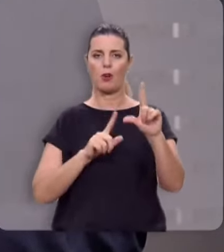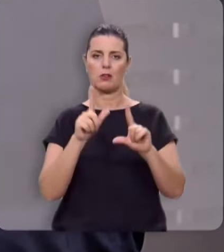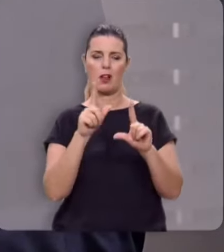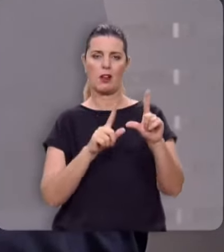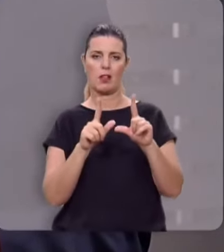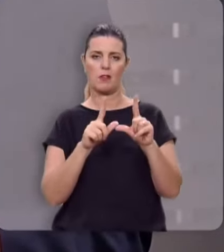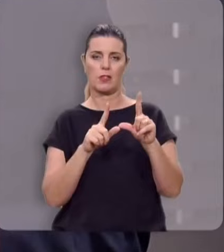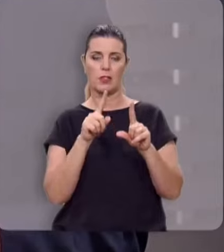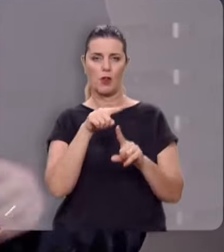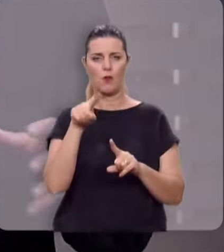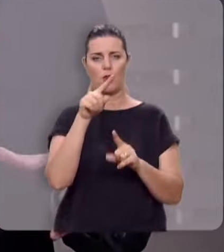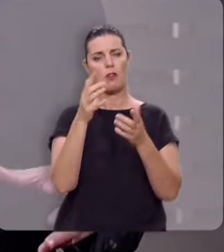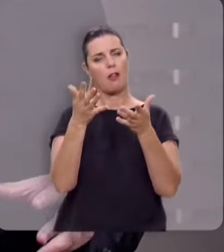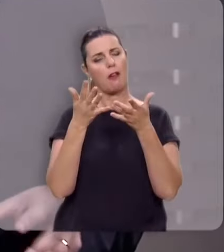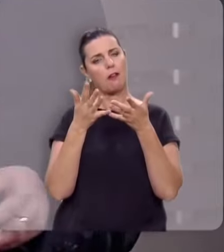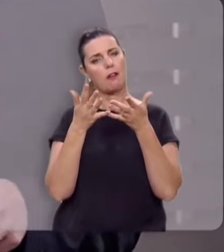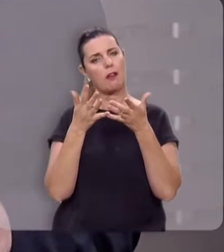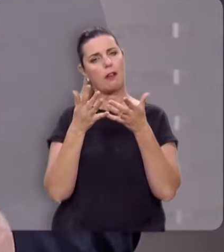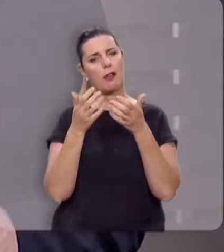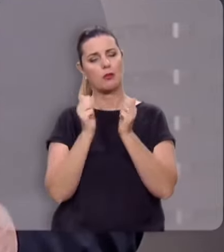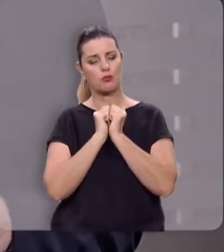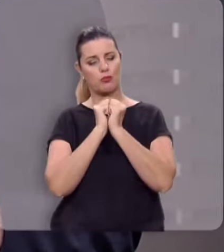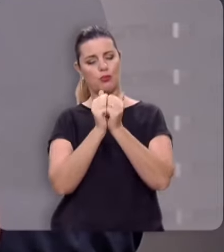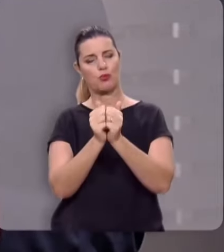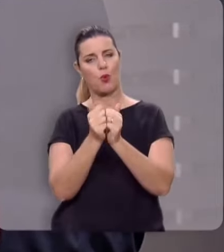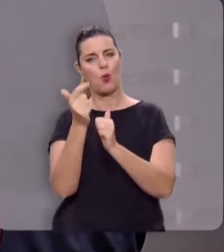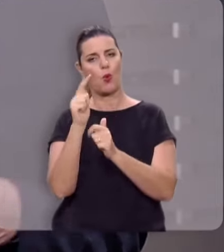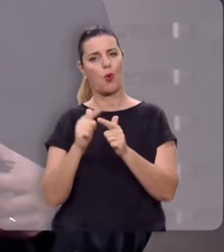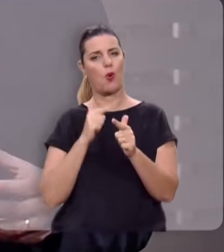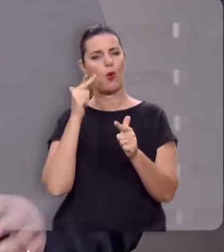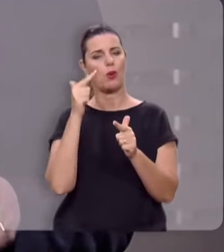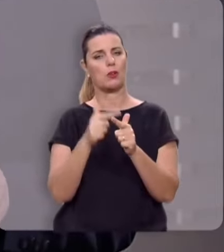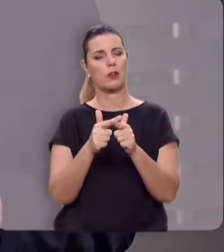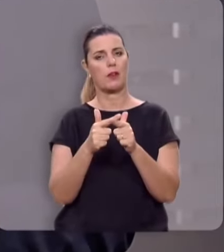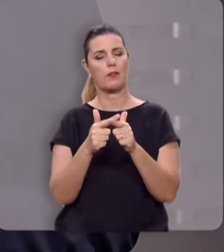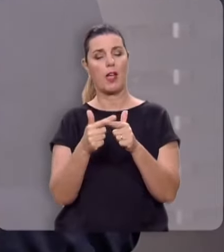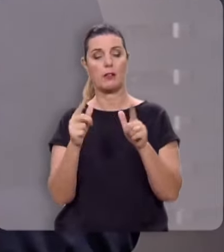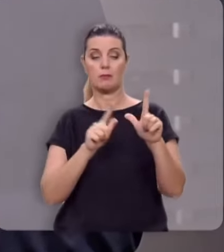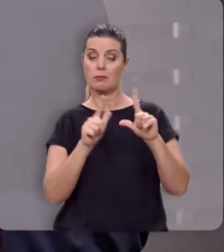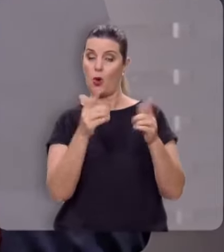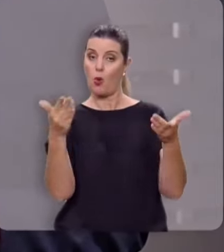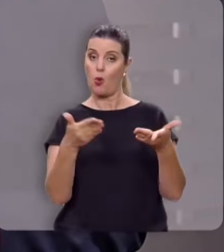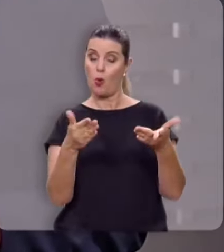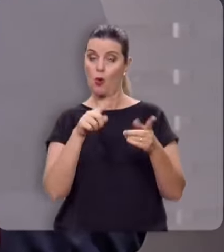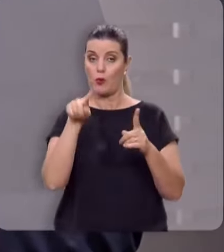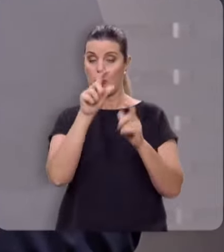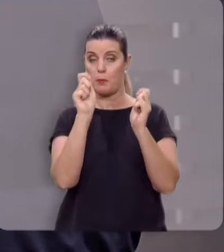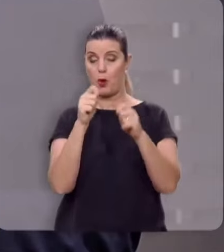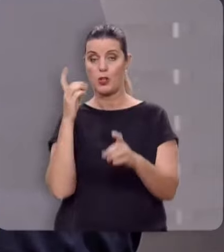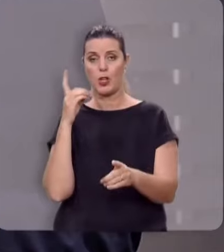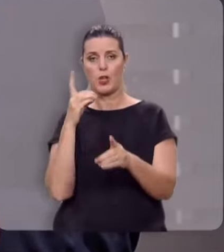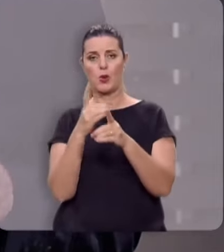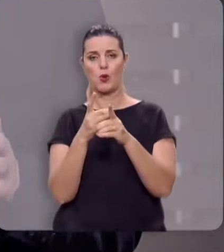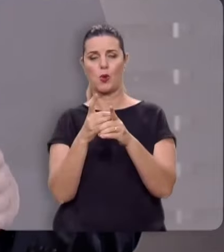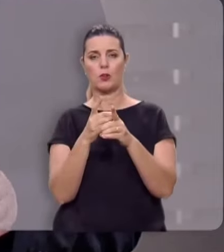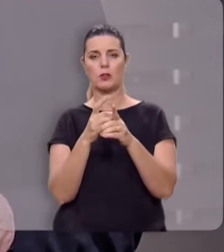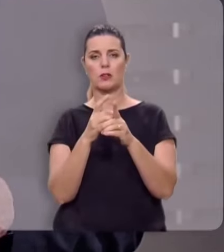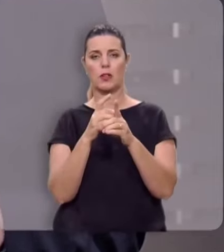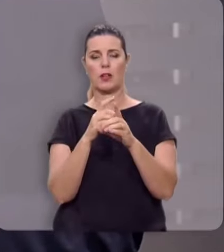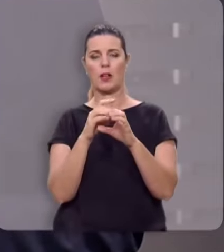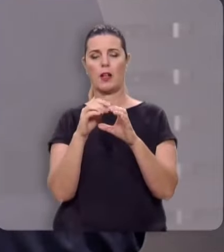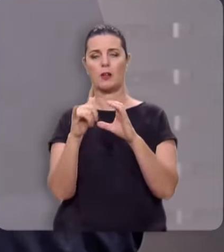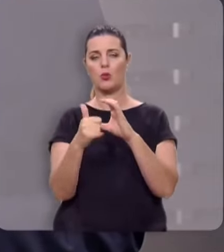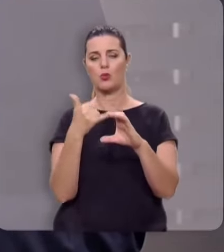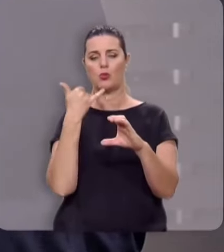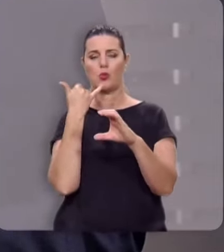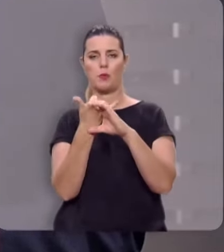nessa mesma emissora. E se você quiser acompanhar novamente o programa de hoje, você pode encontrá-lo no canal da